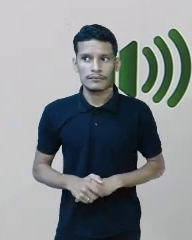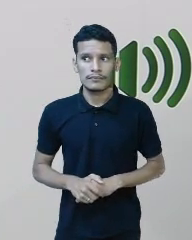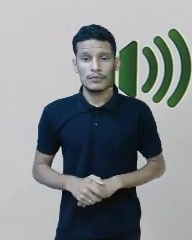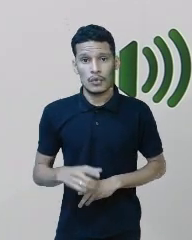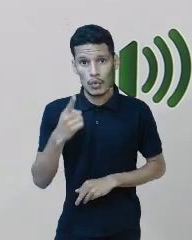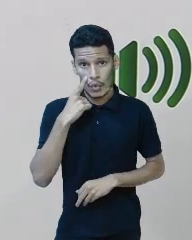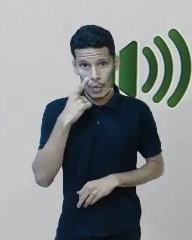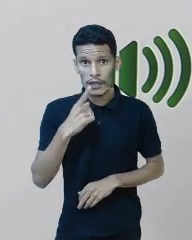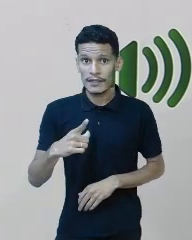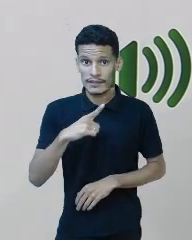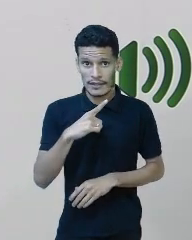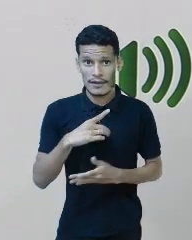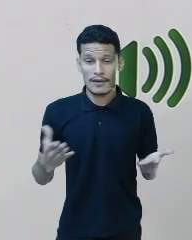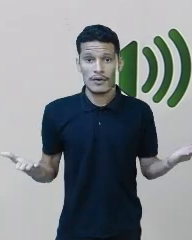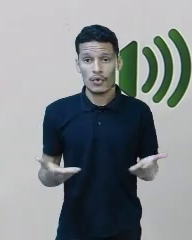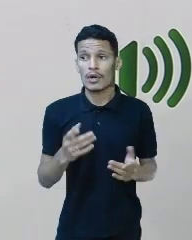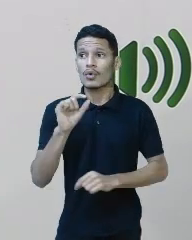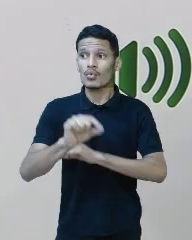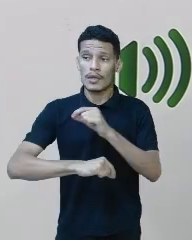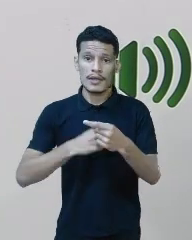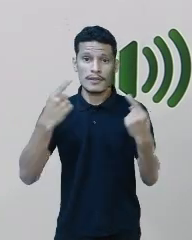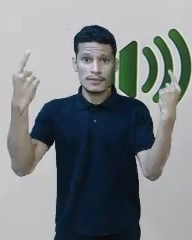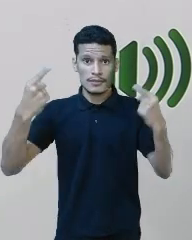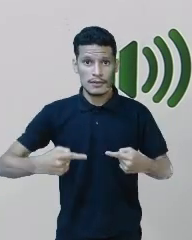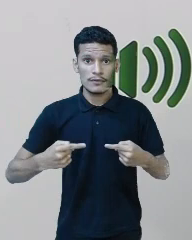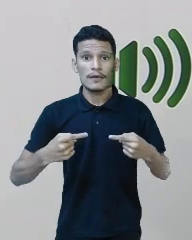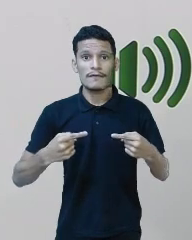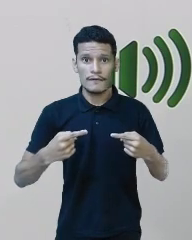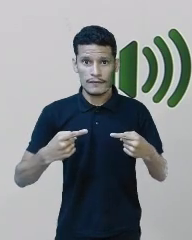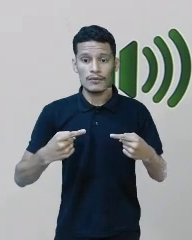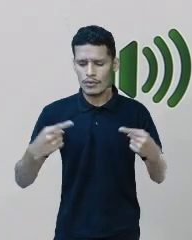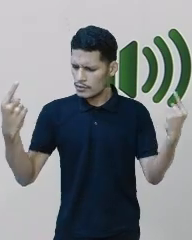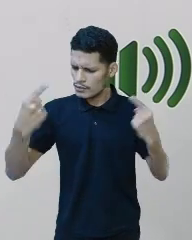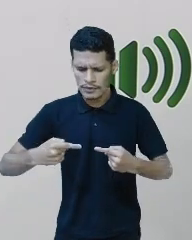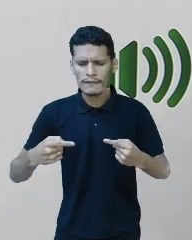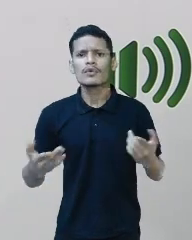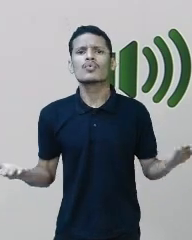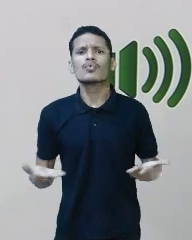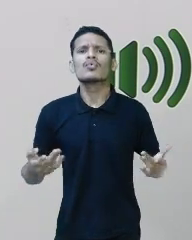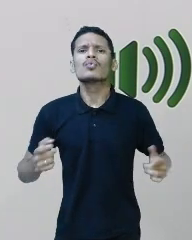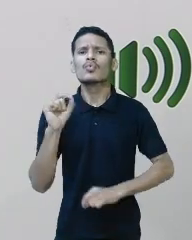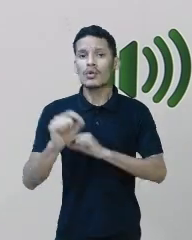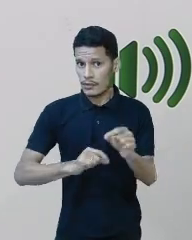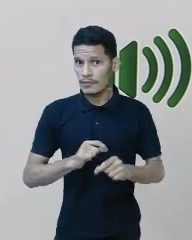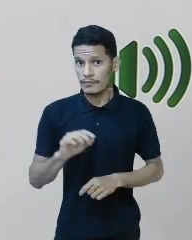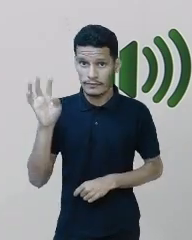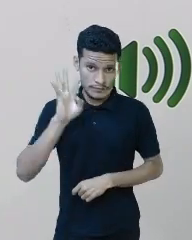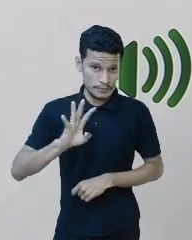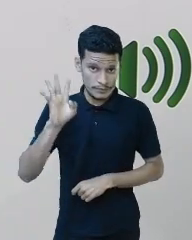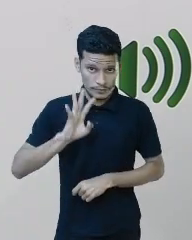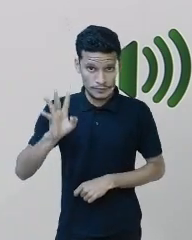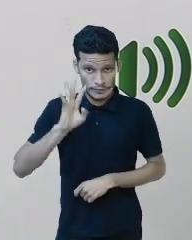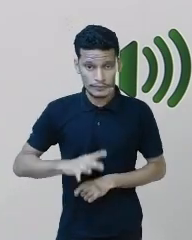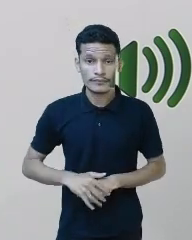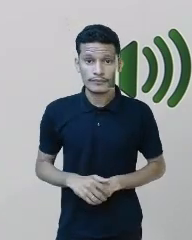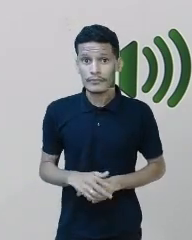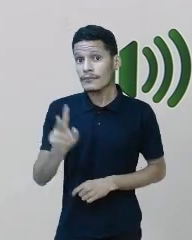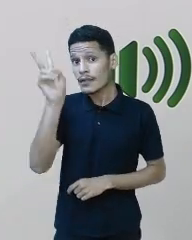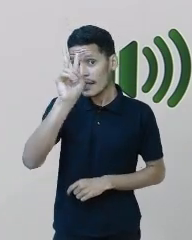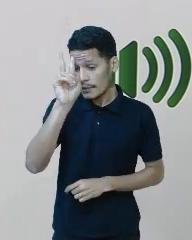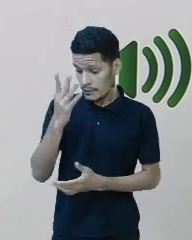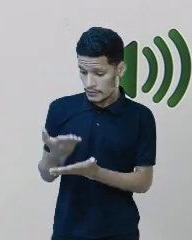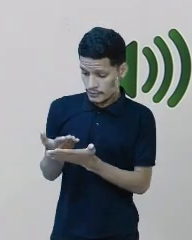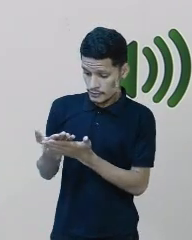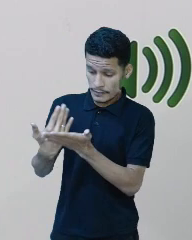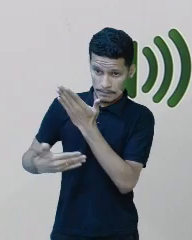Então nós temos agora o nosso desafio, o desafio de hoje. É bem legal. Lembra que na aula